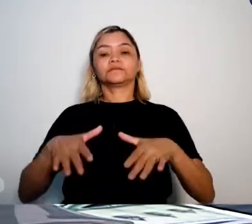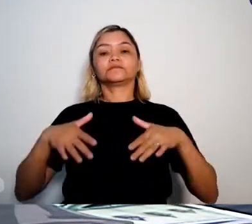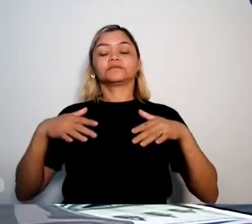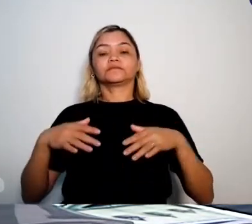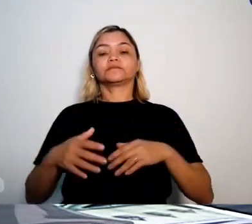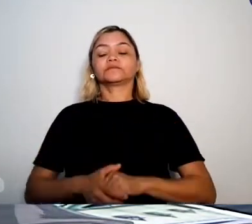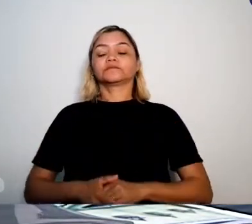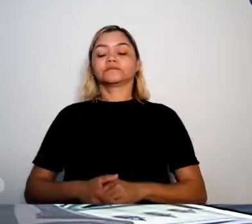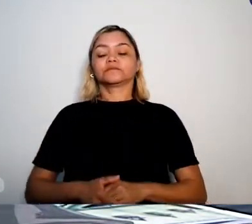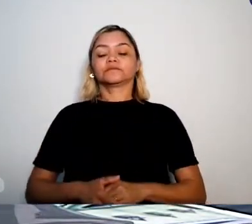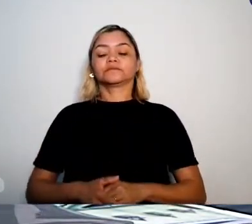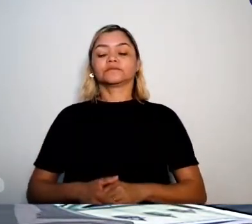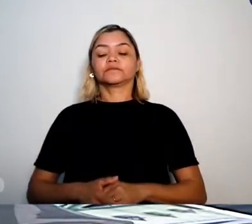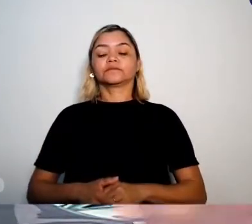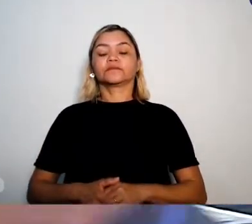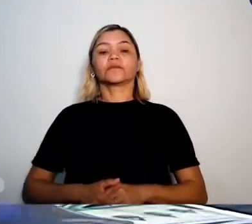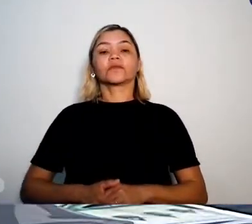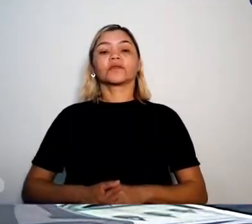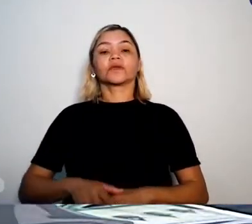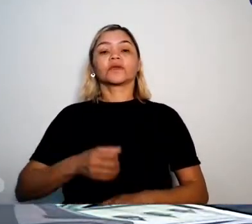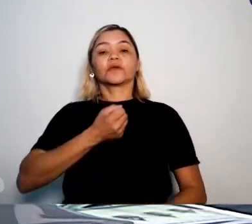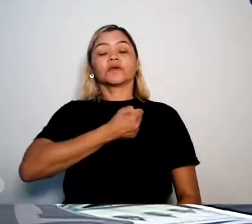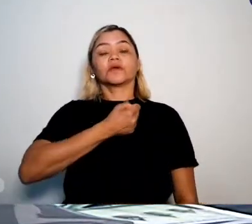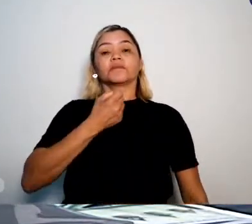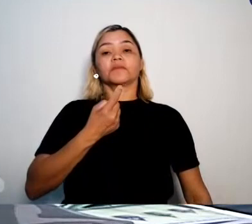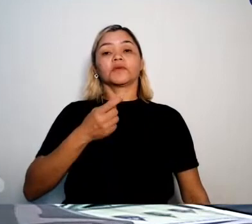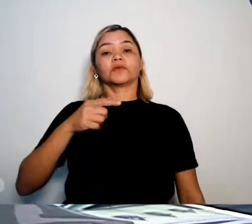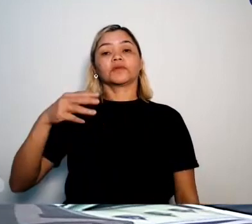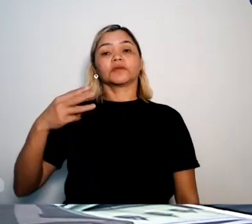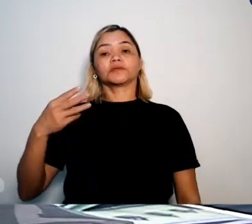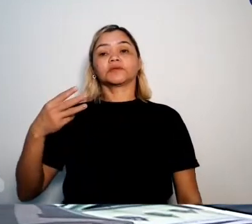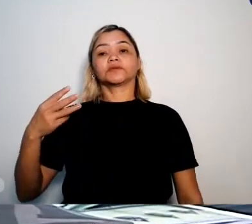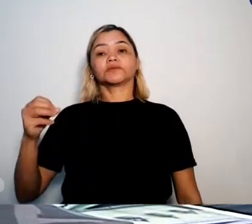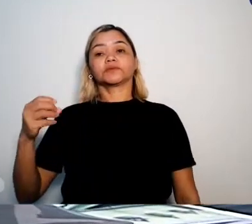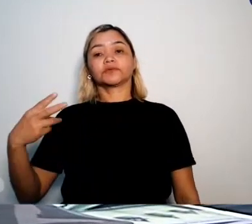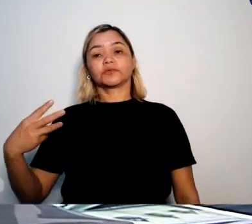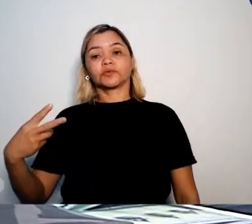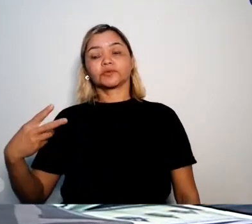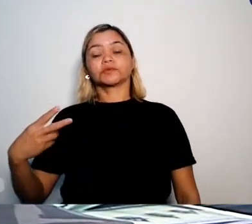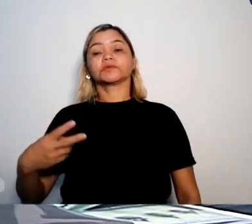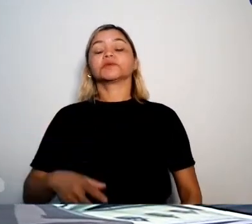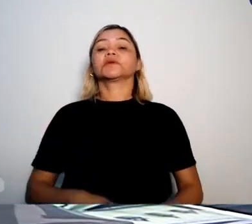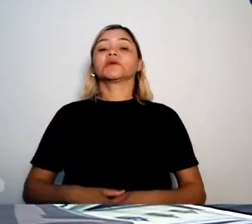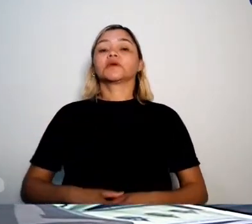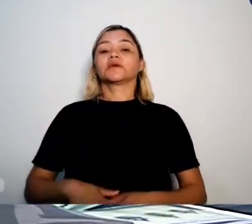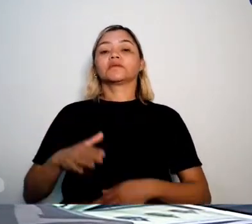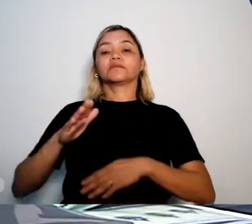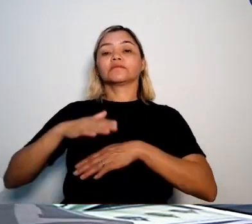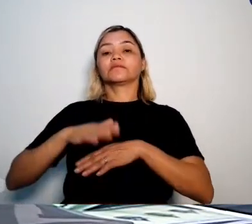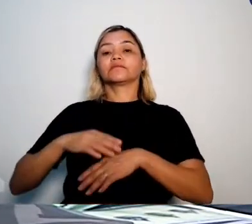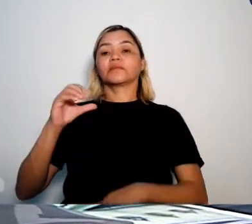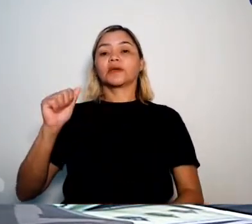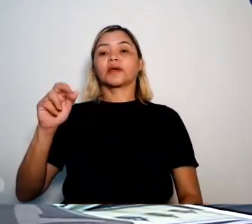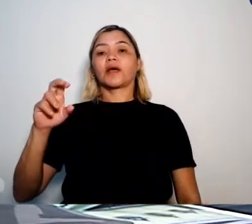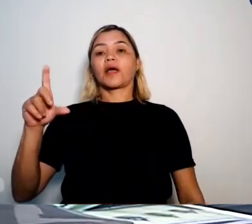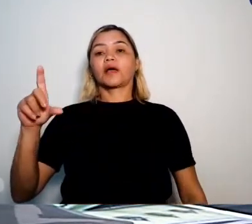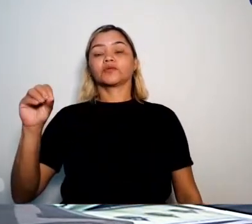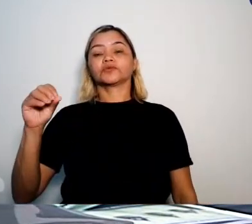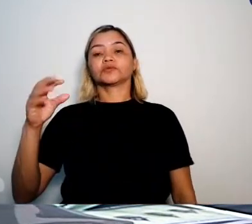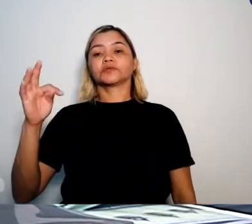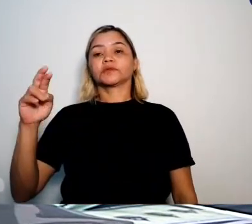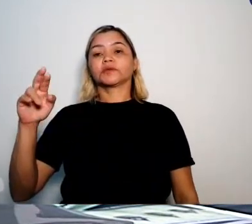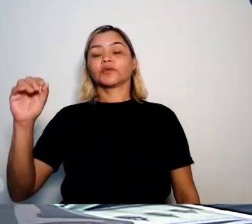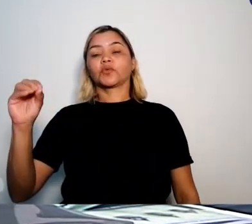Requerimento número 1302, de autoria do vereador Carlos Trigo, ao prefeito